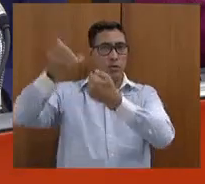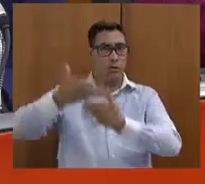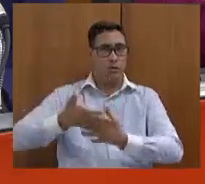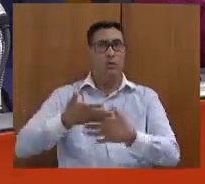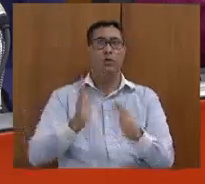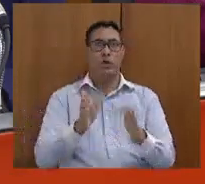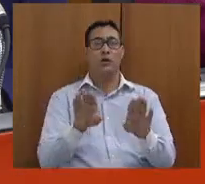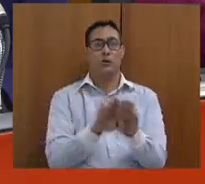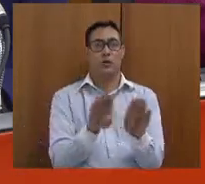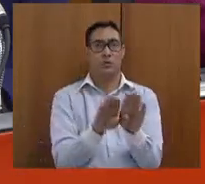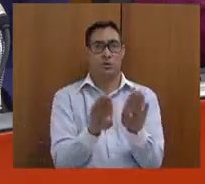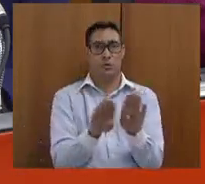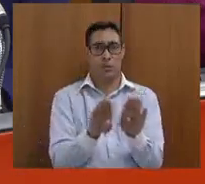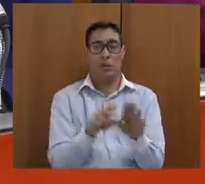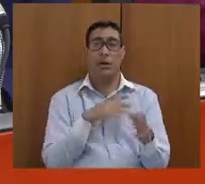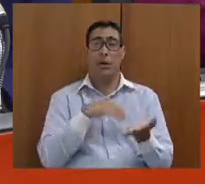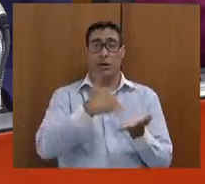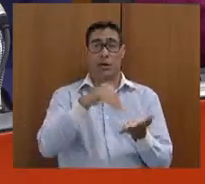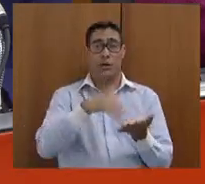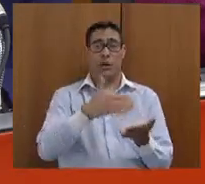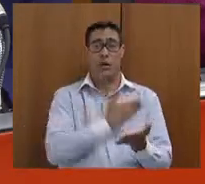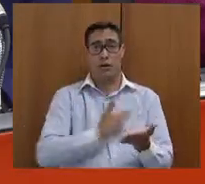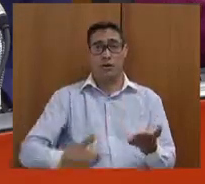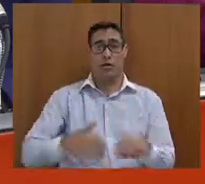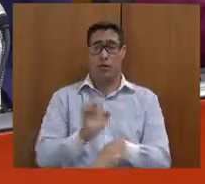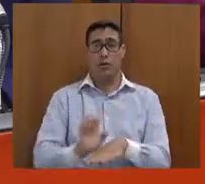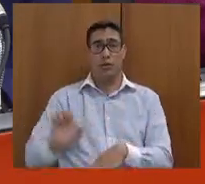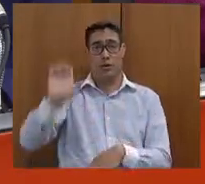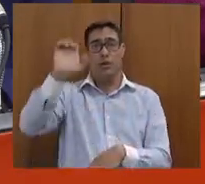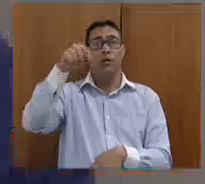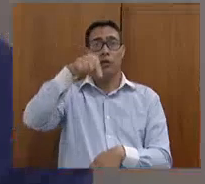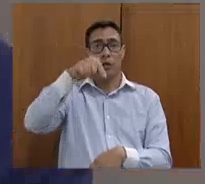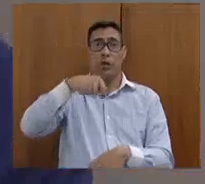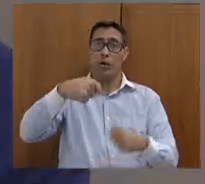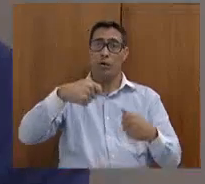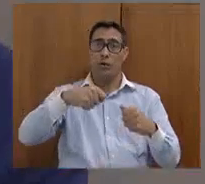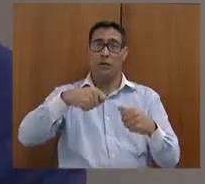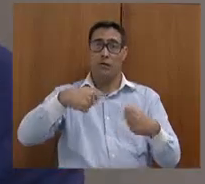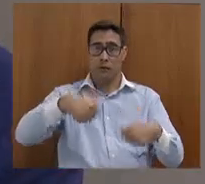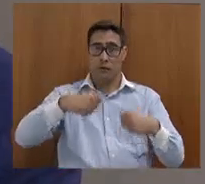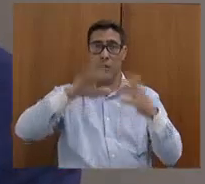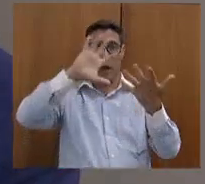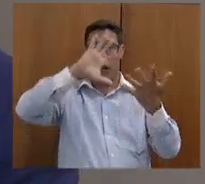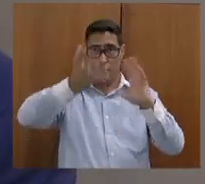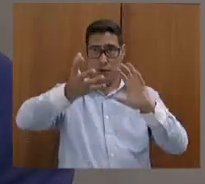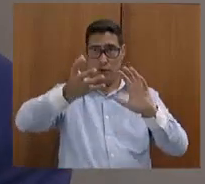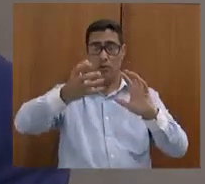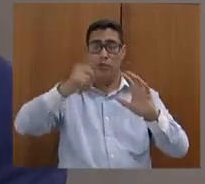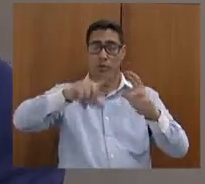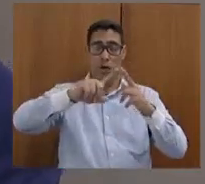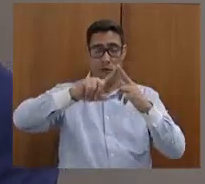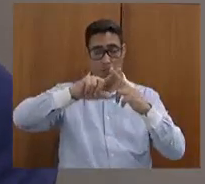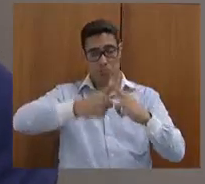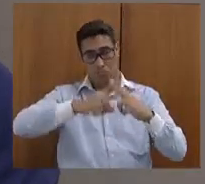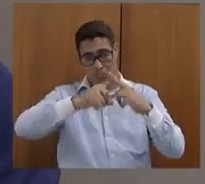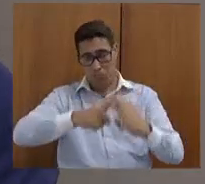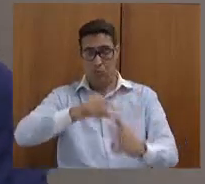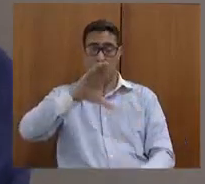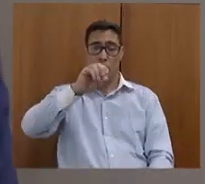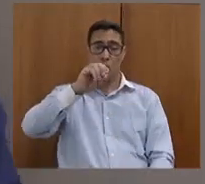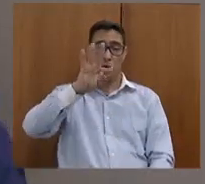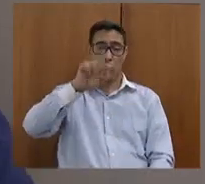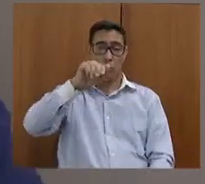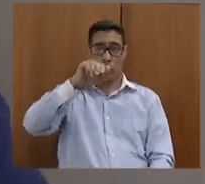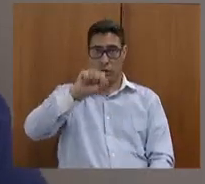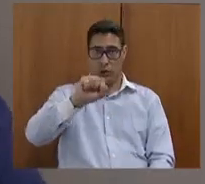é poupada Secretaria de Educação e da provocar ser pago para que faça uma revisão tá nessa questão das cotas que